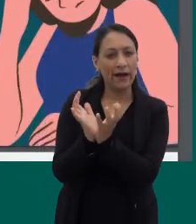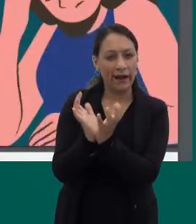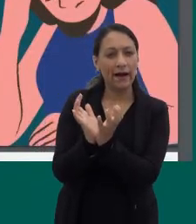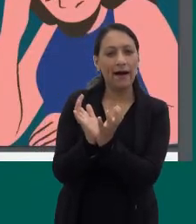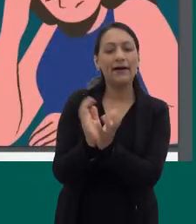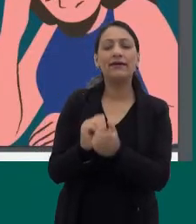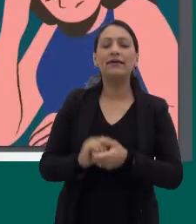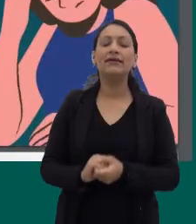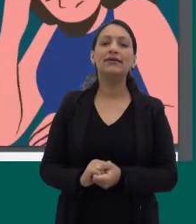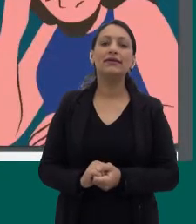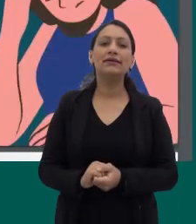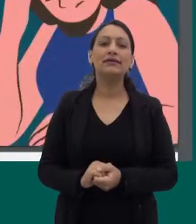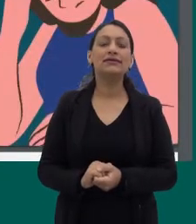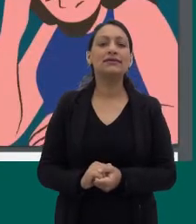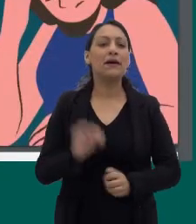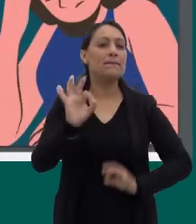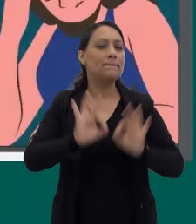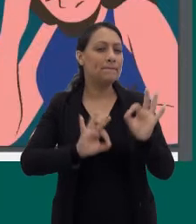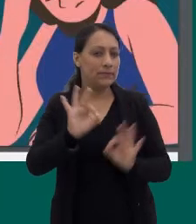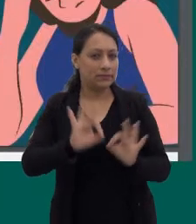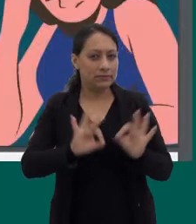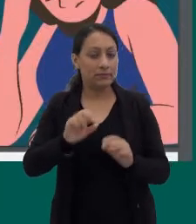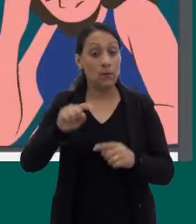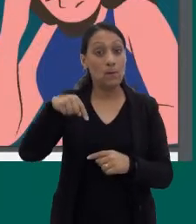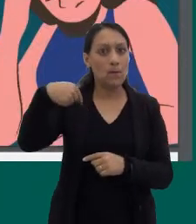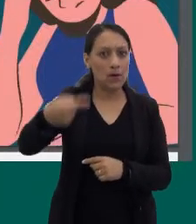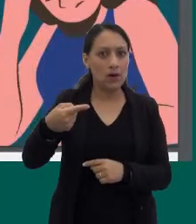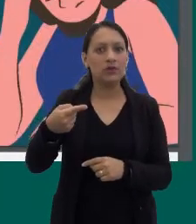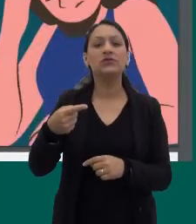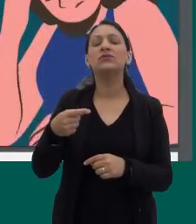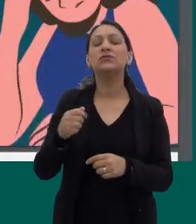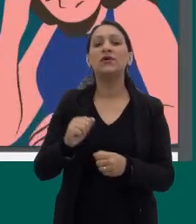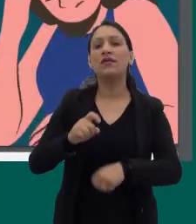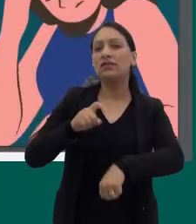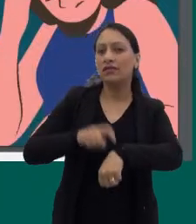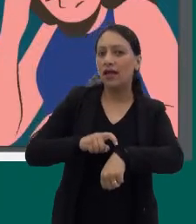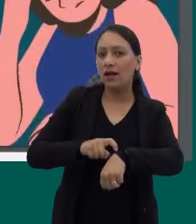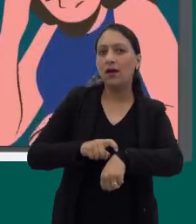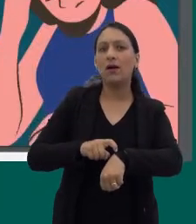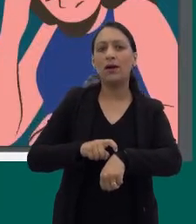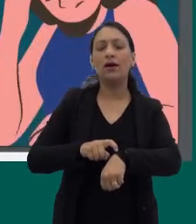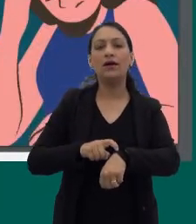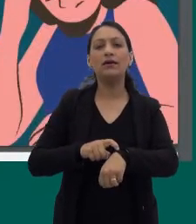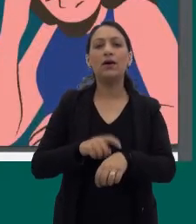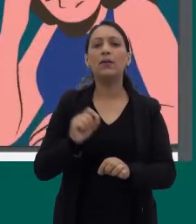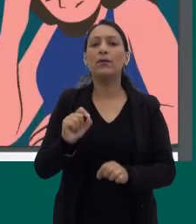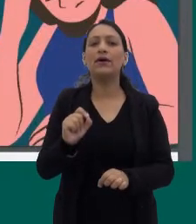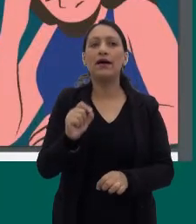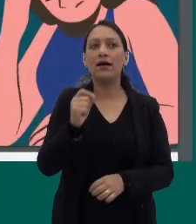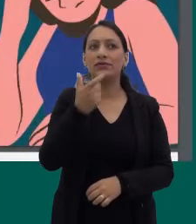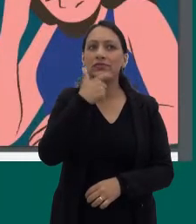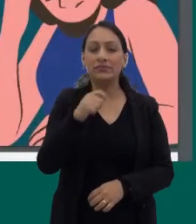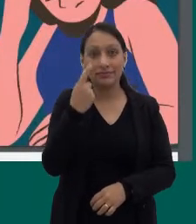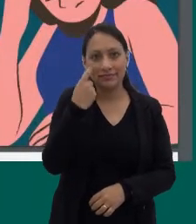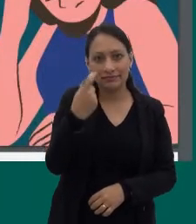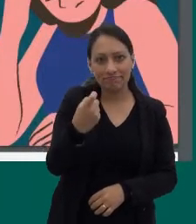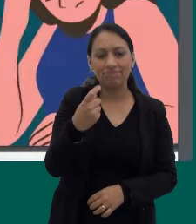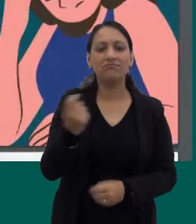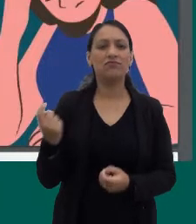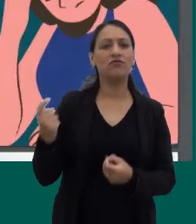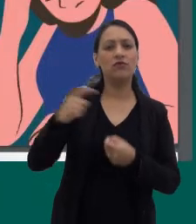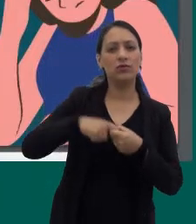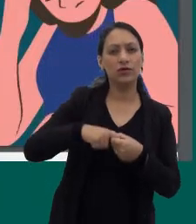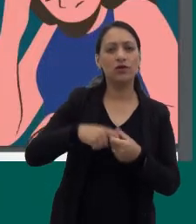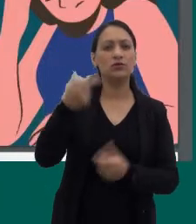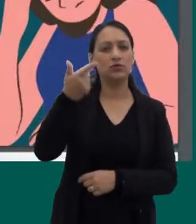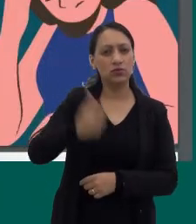né, e preparando o próximo Tá Na Hora, a gente achou interessante retomar